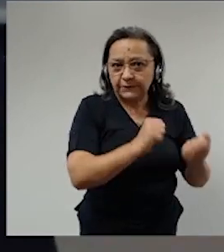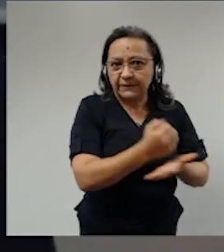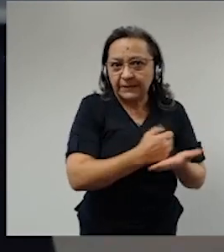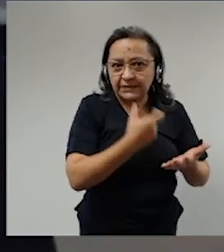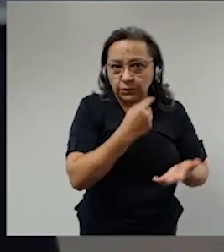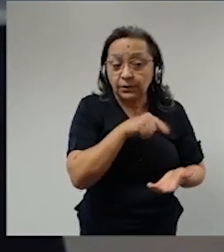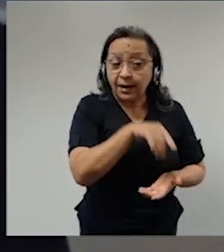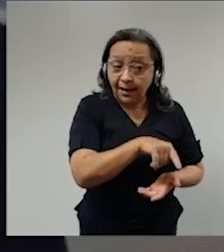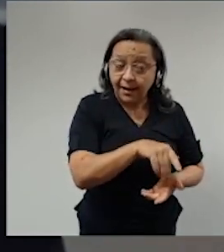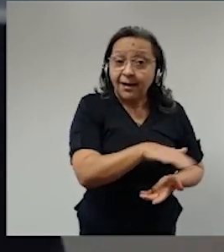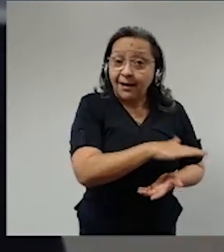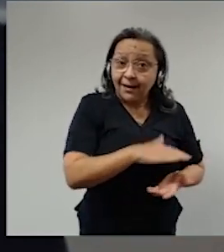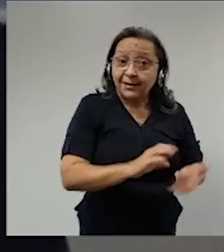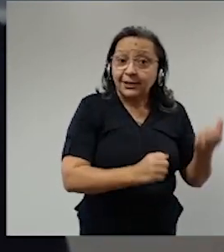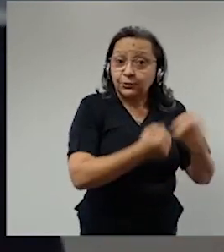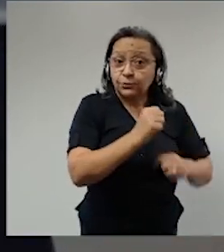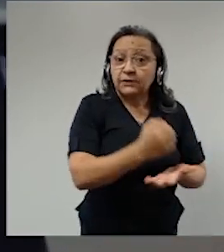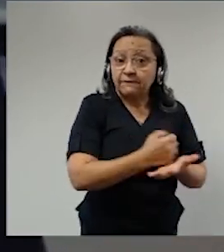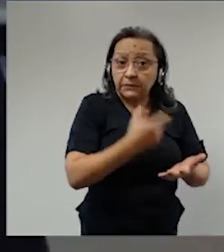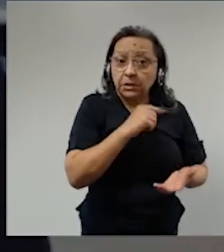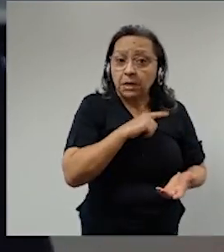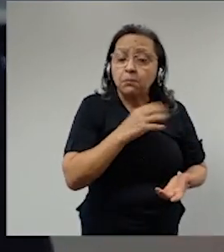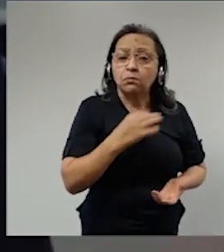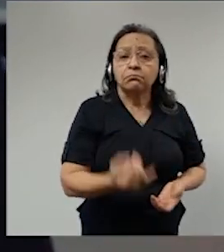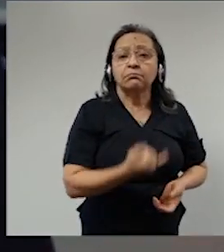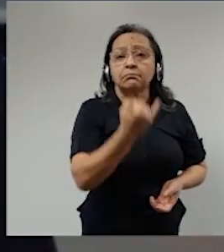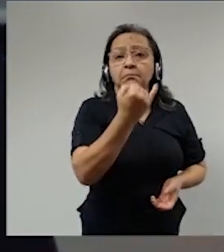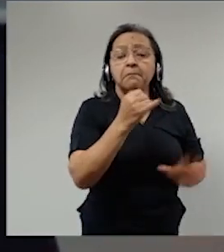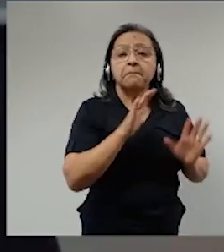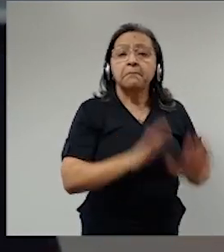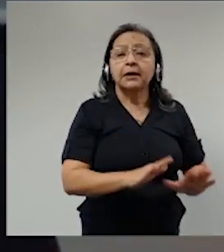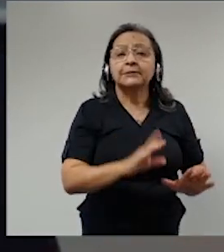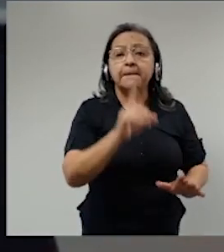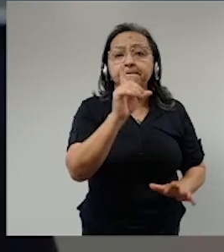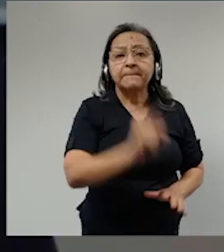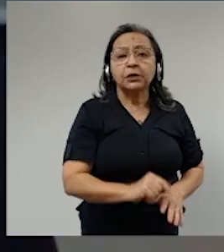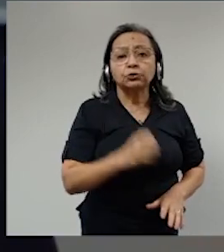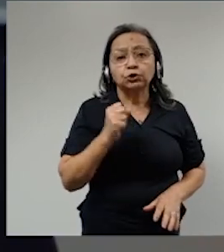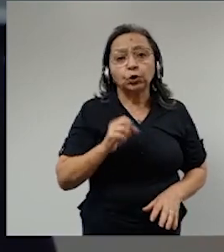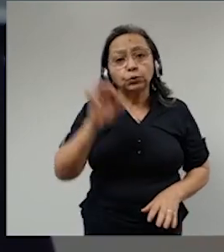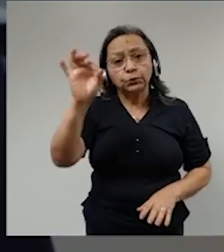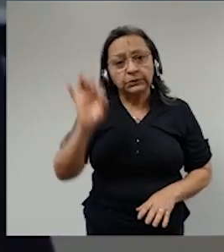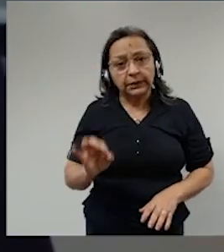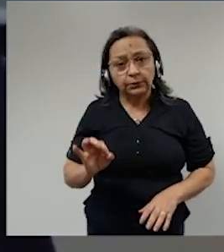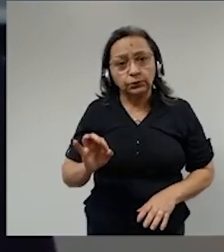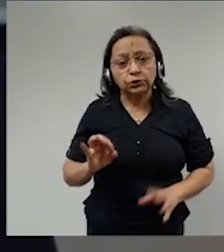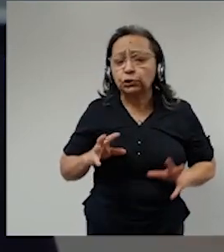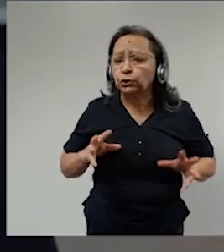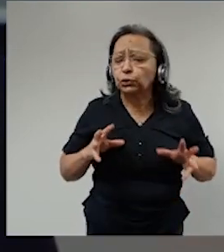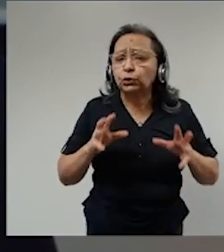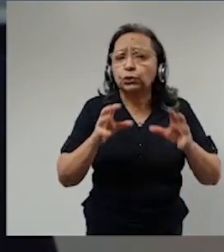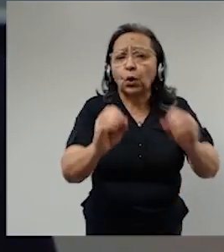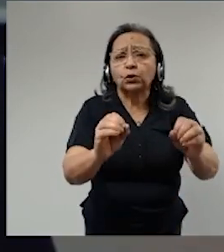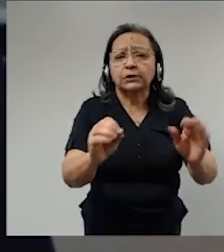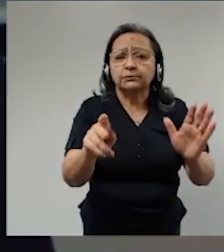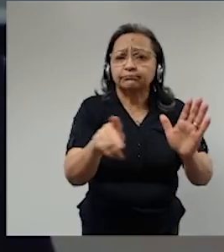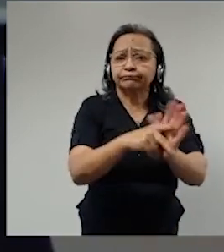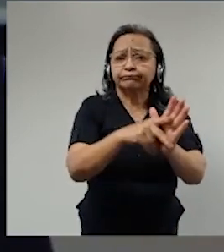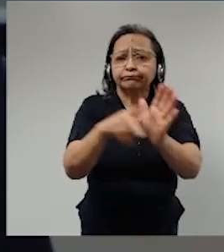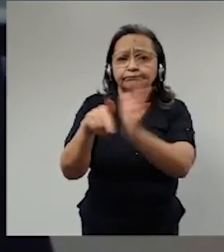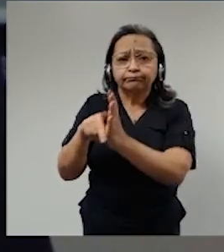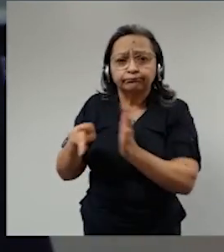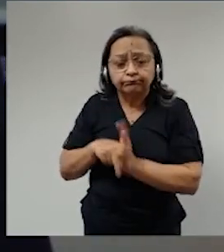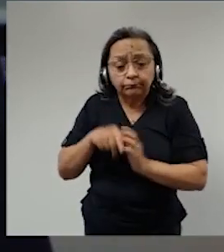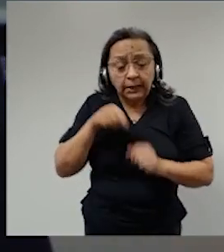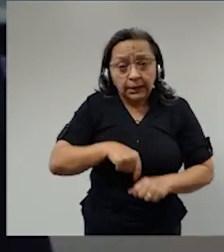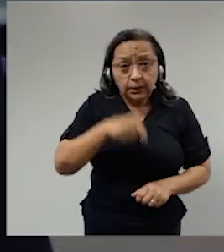área farmacêutica as patentes têm muita importância, é evidente, mas menos de 8% de todas as patentes requeridas no